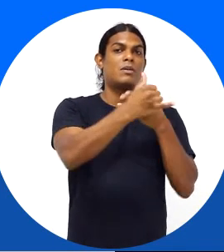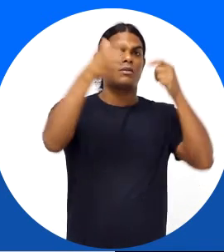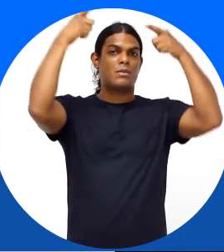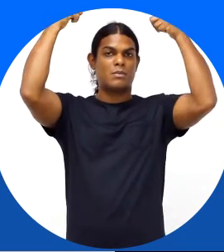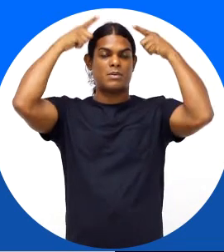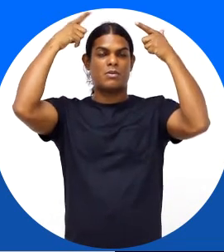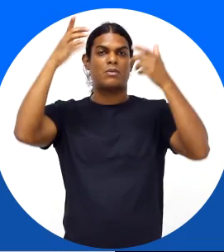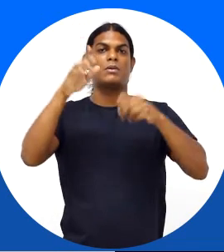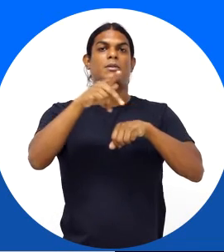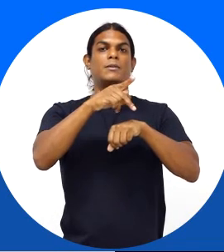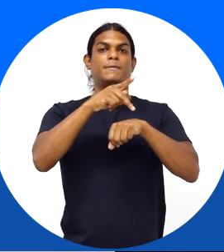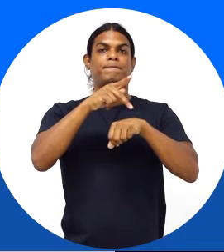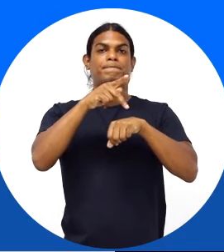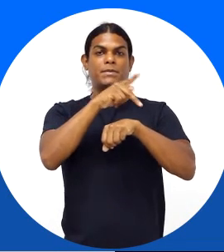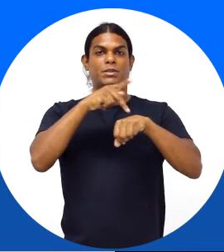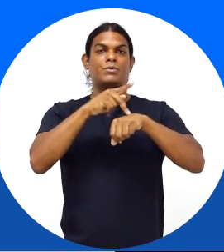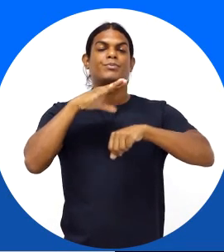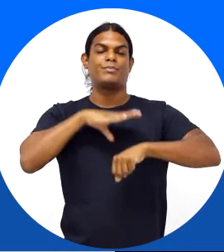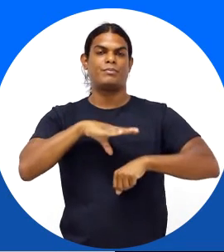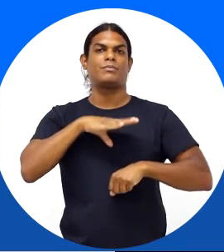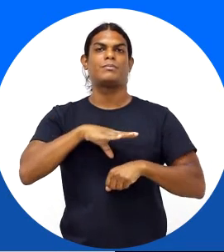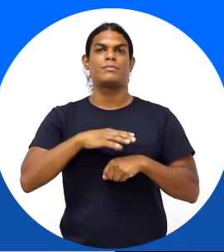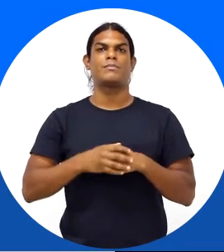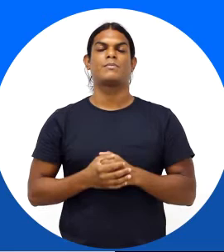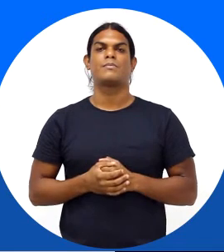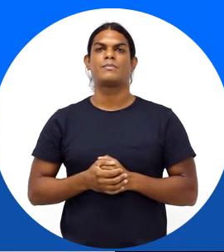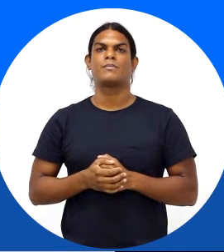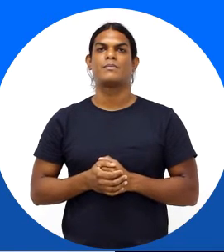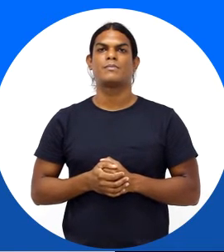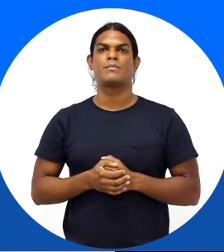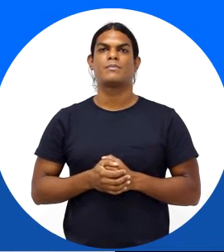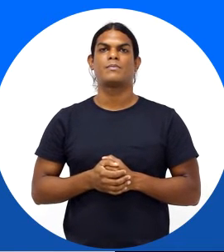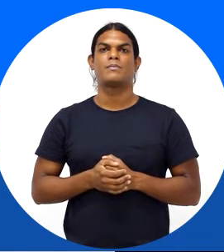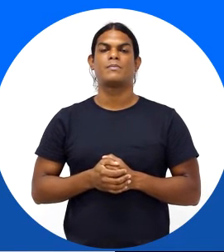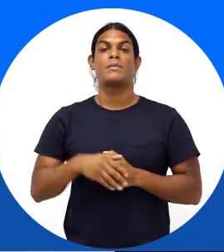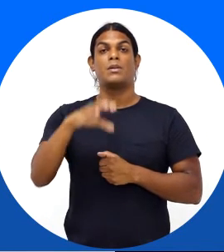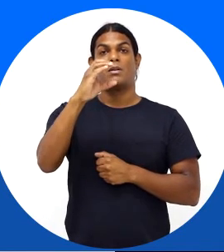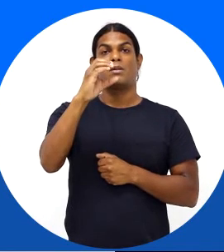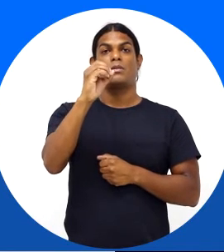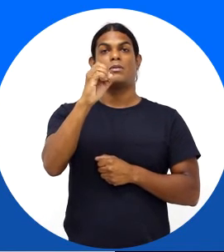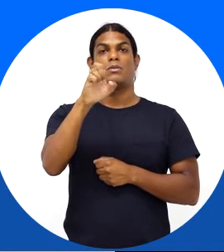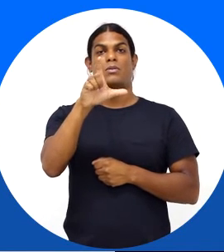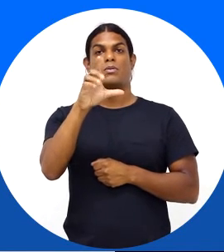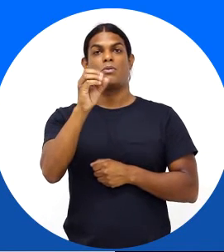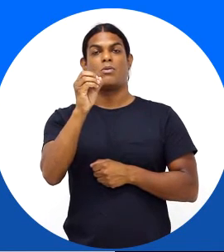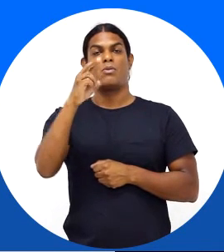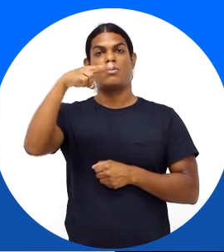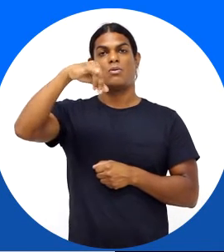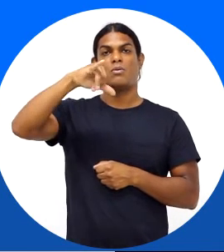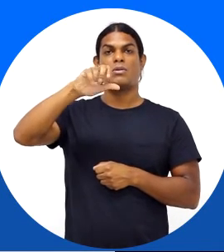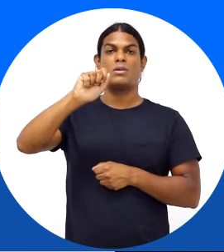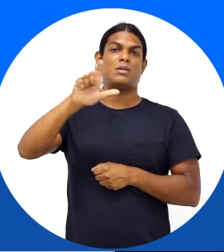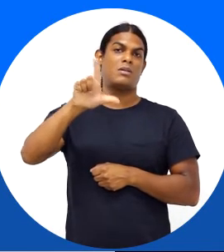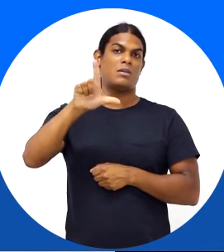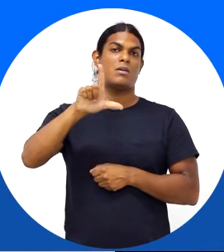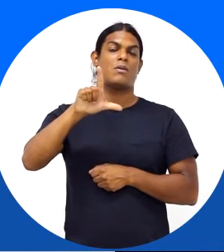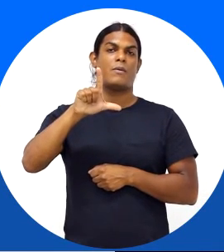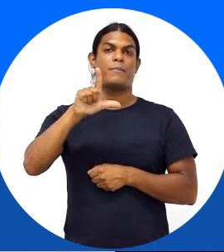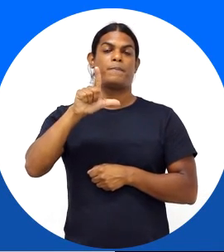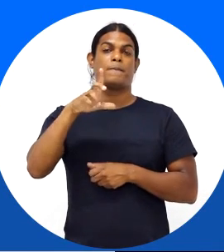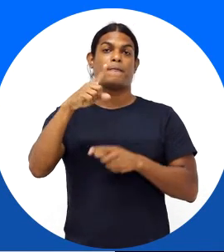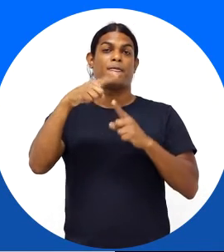em literatura colonial e literatura nacional. A colonial, como o próprio nome faz referência, é quando